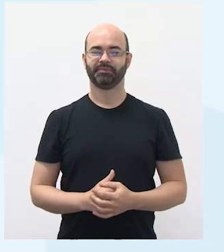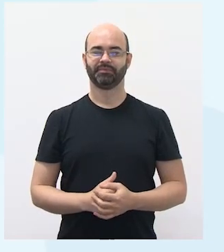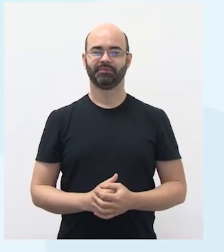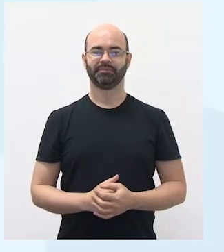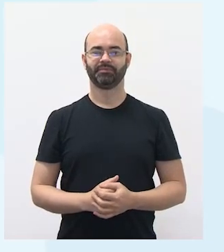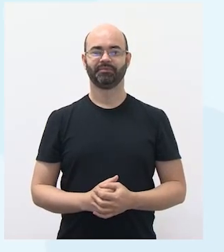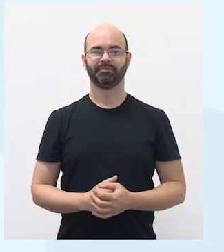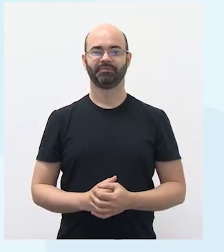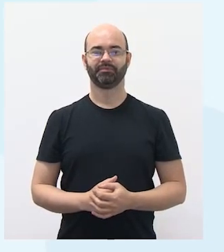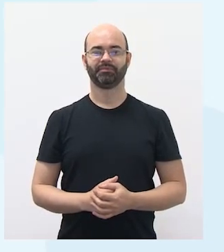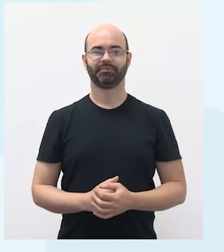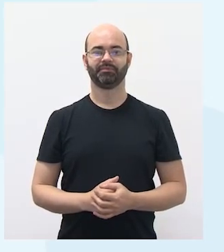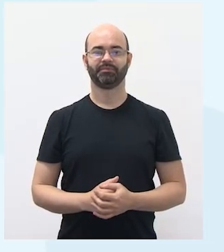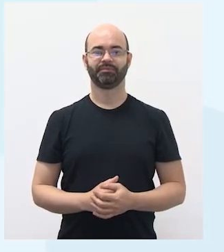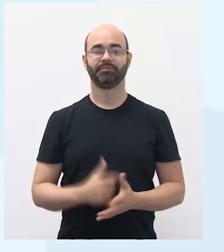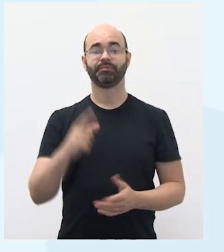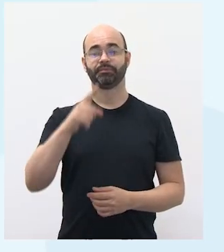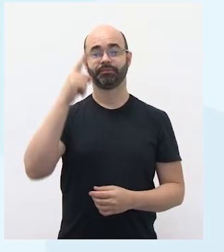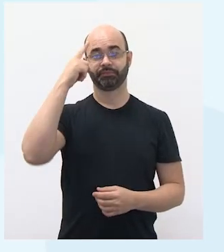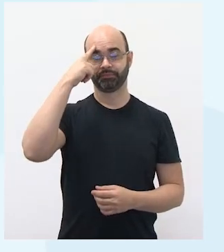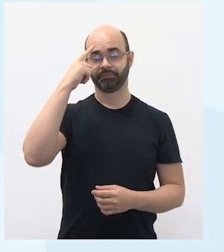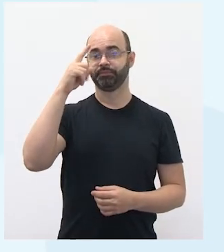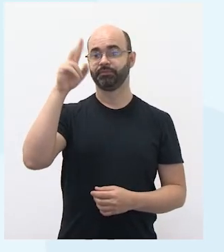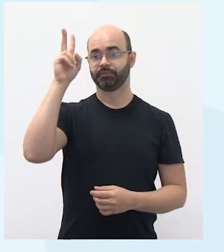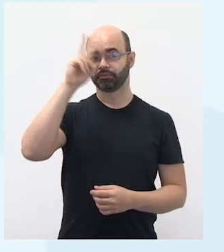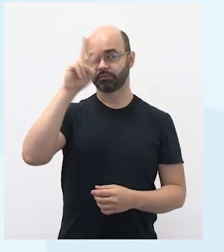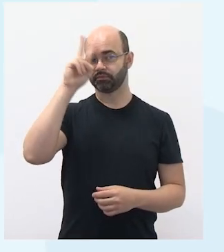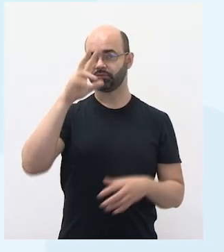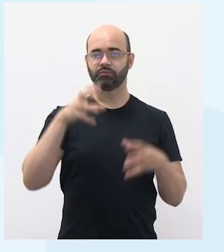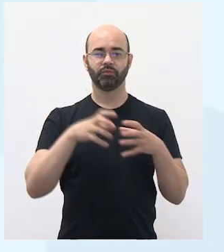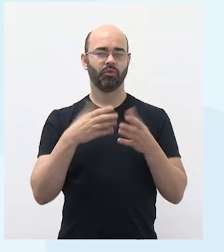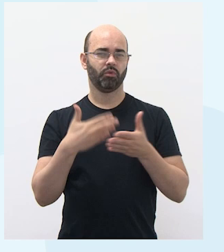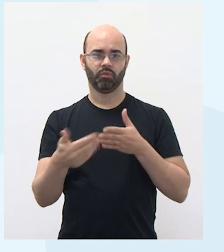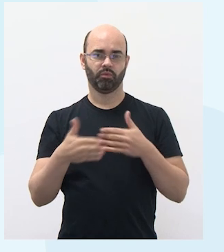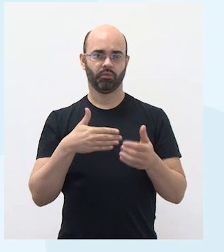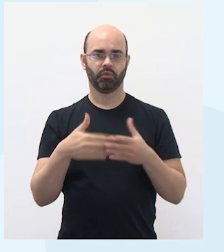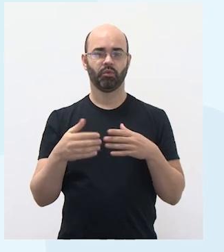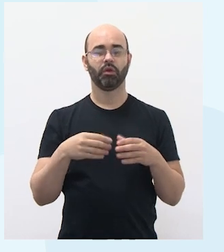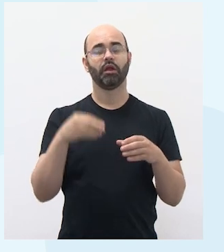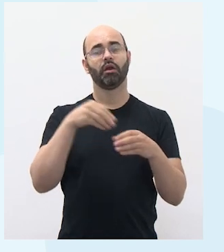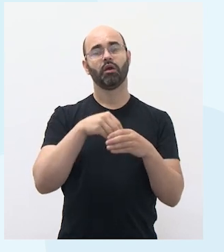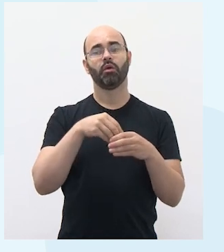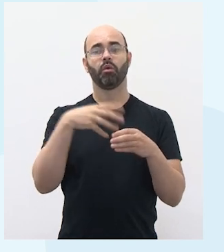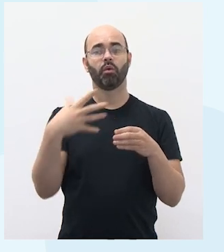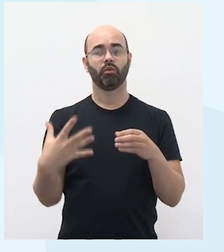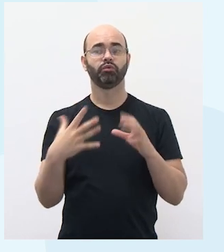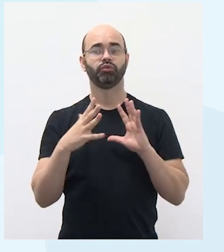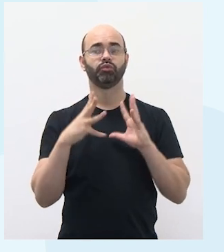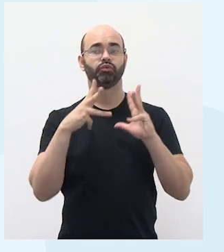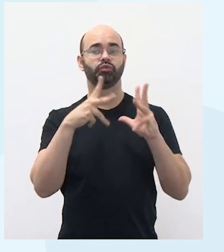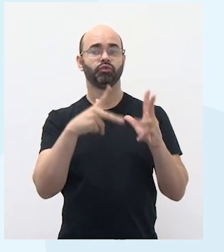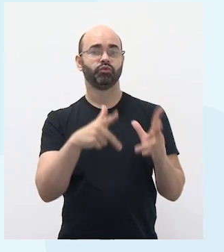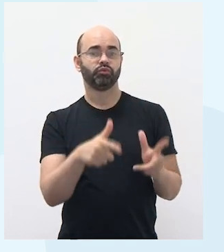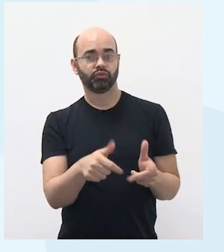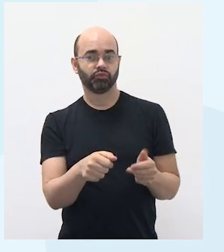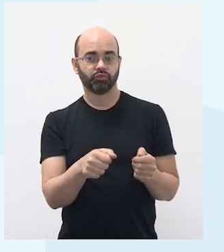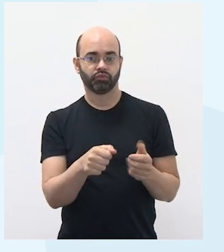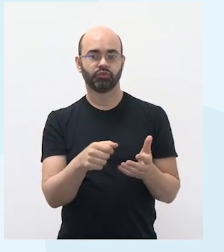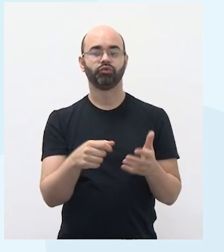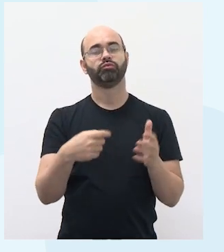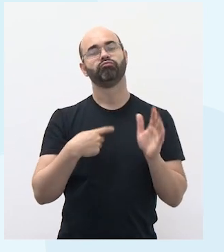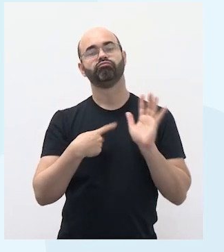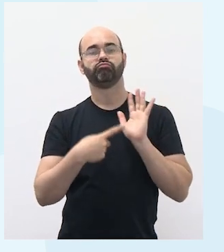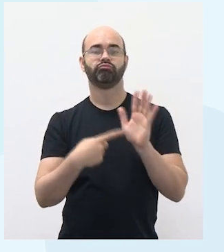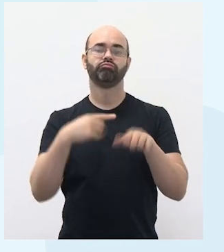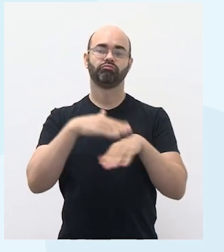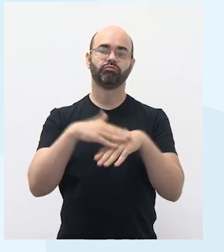Nós vamos, então, lembrar que, como em qualquer grupo, todos os conflitos podem acontecer. E vai acontecer. Né? O importante